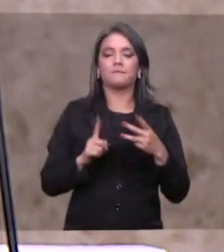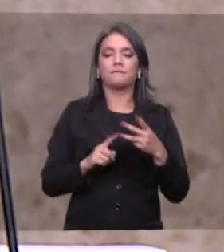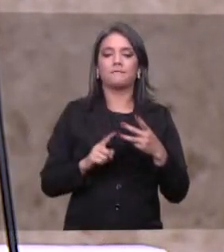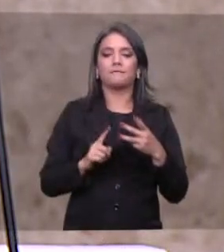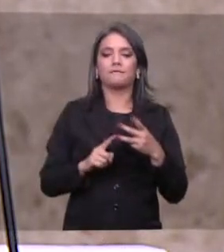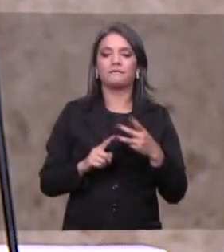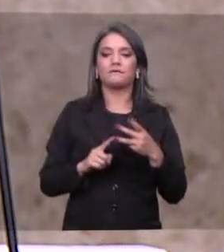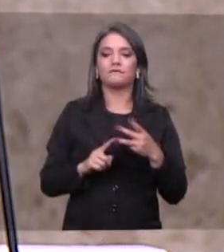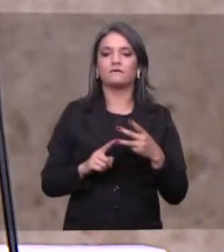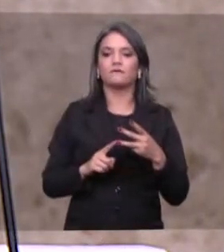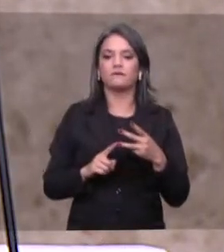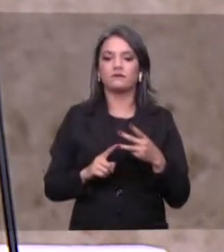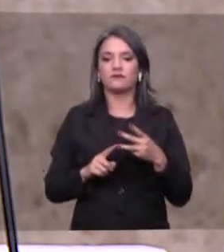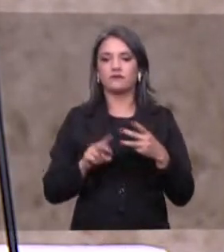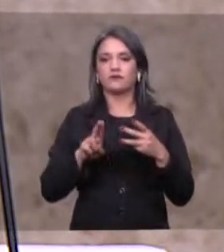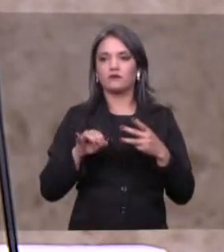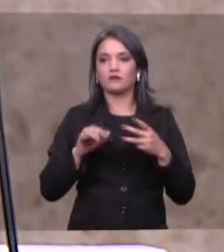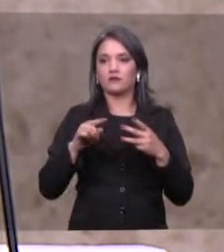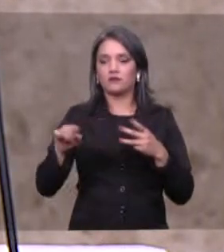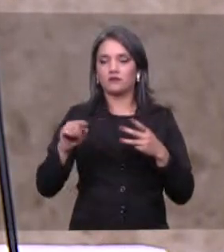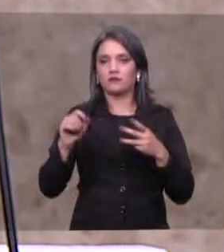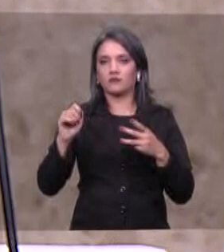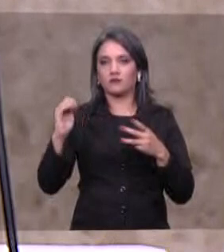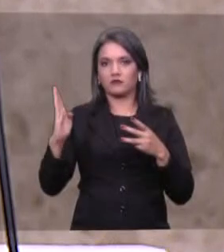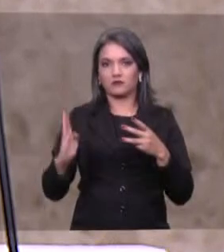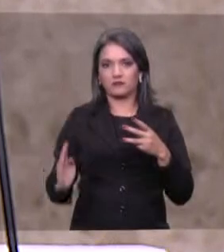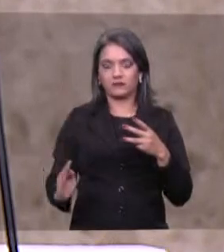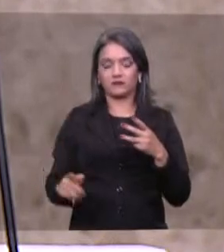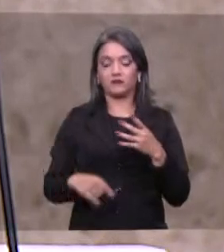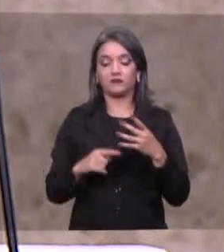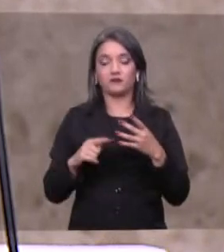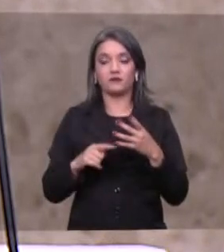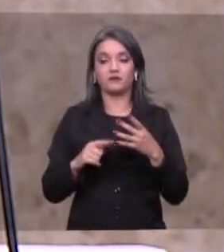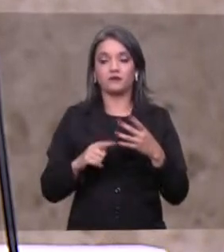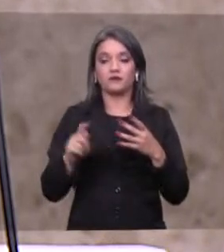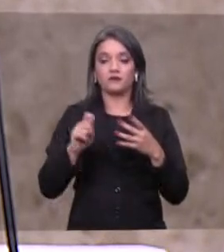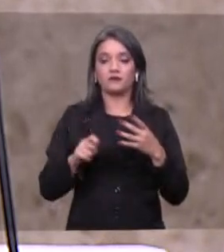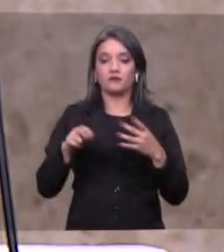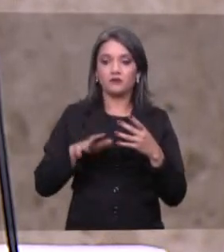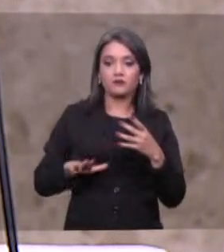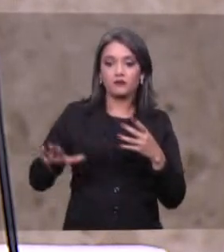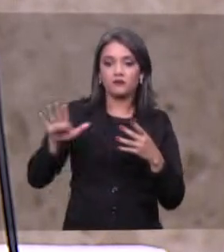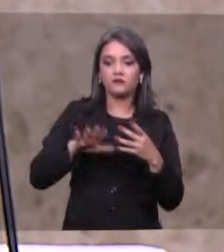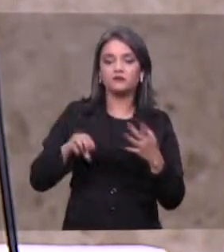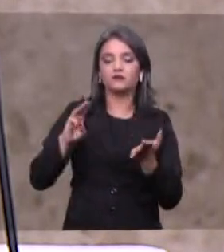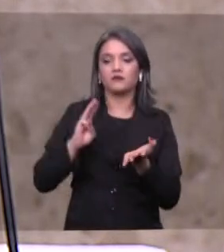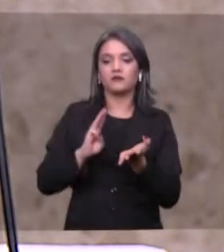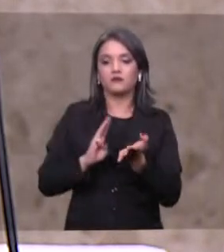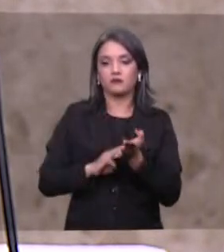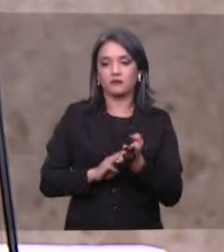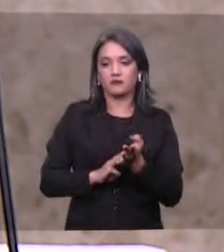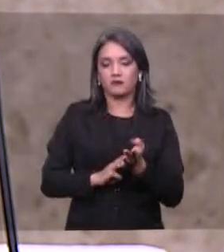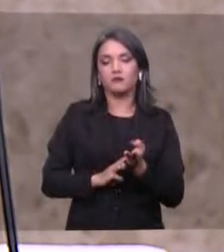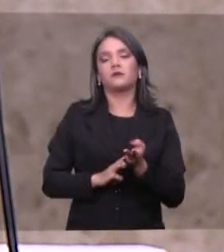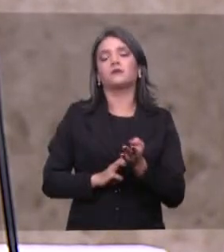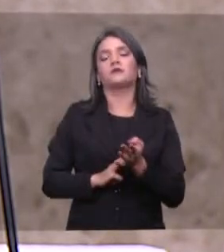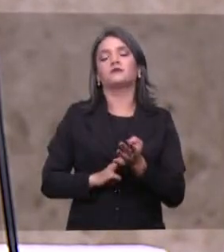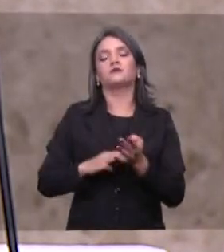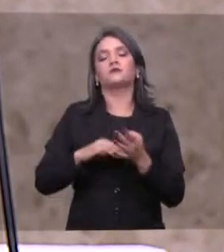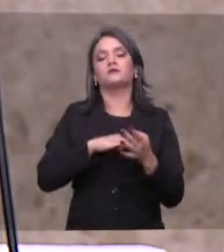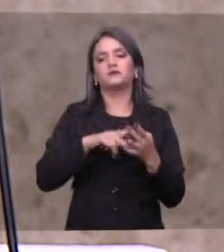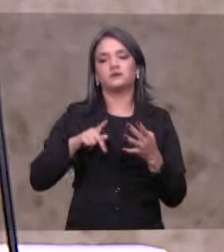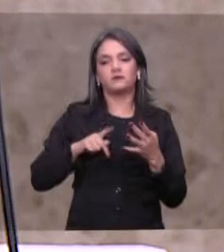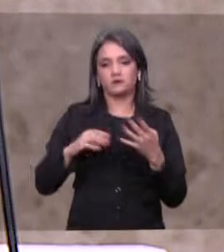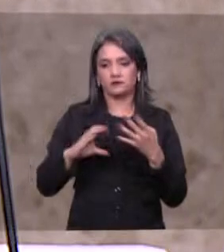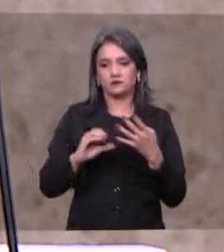o Partido União Brasil e a Associação Nacional dos Membros do Ministério Público, CONAMP.